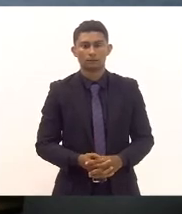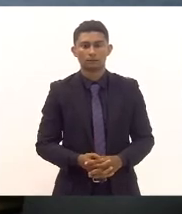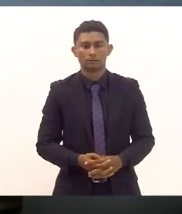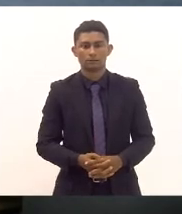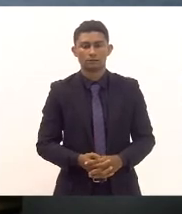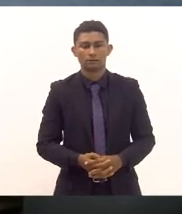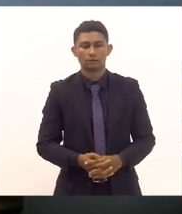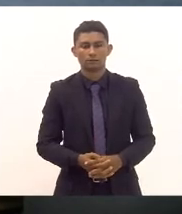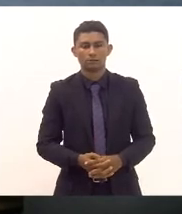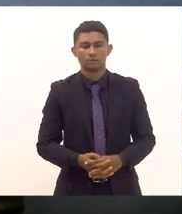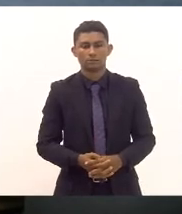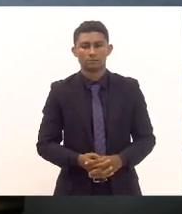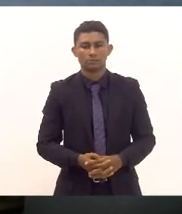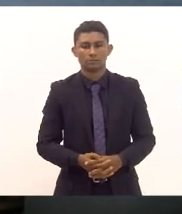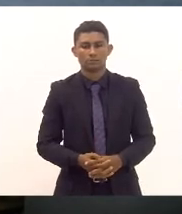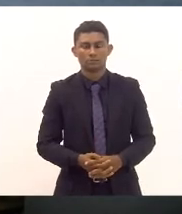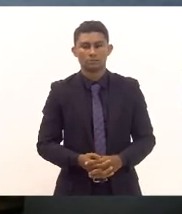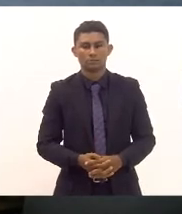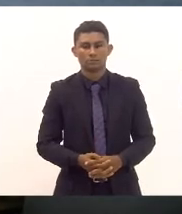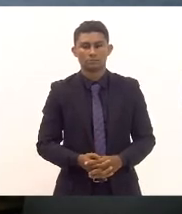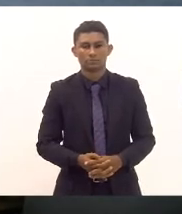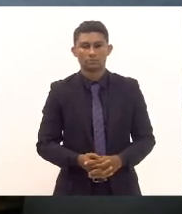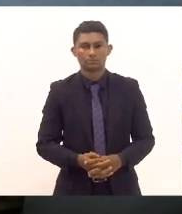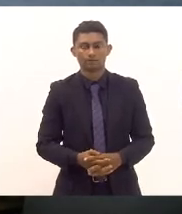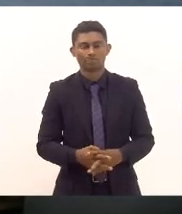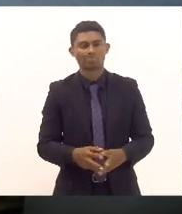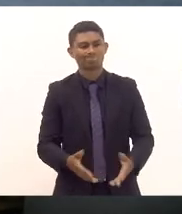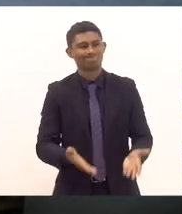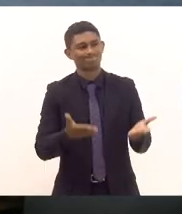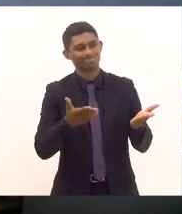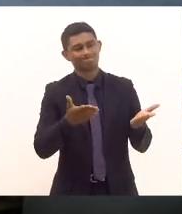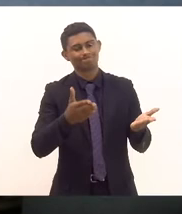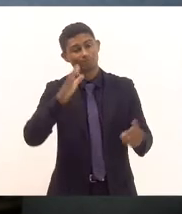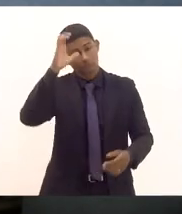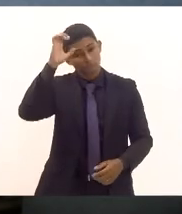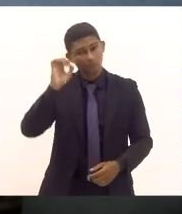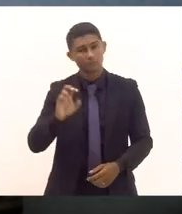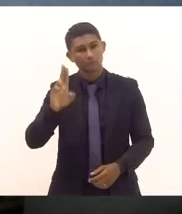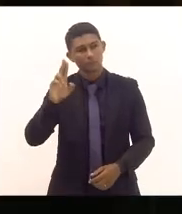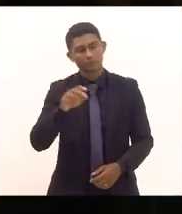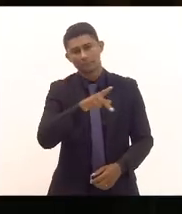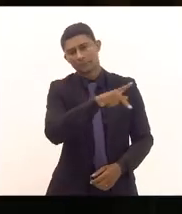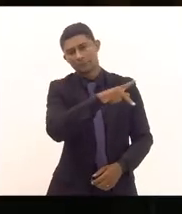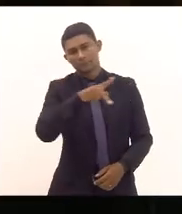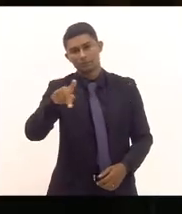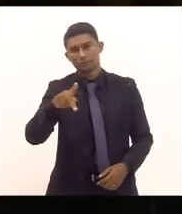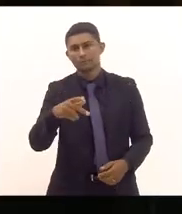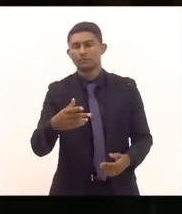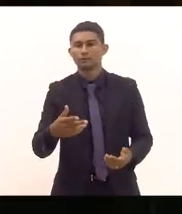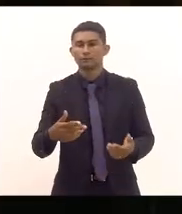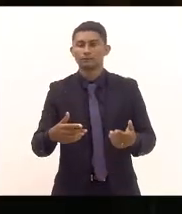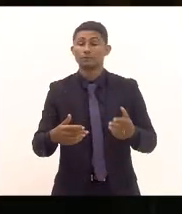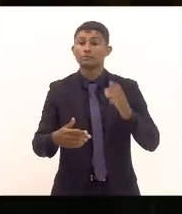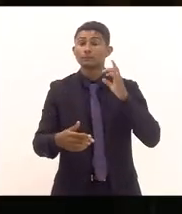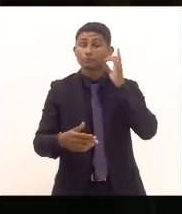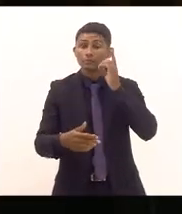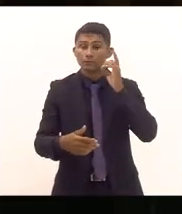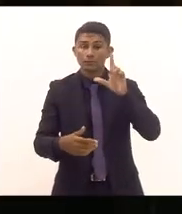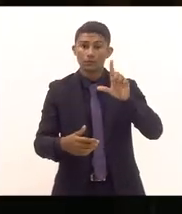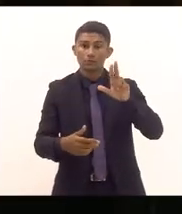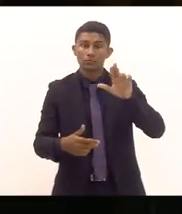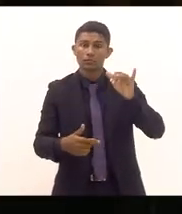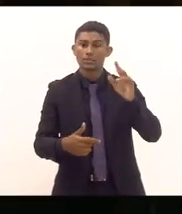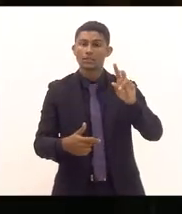E aí o Nobre Deputado da tia Ju Presidente dessa seção deputada Lucinha